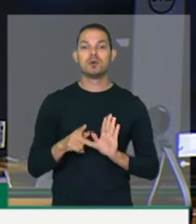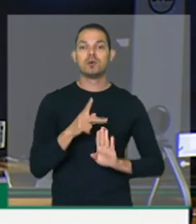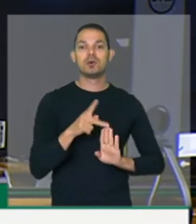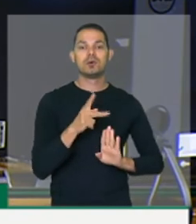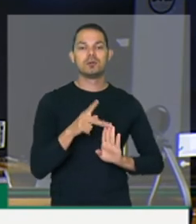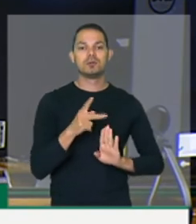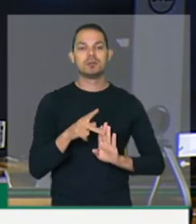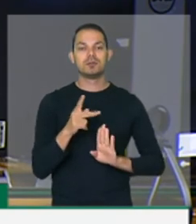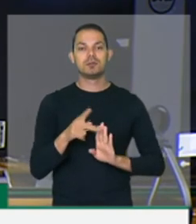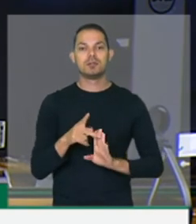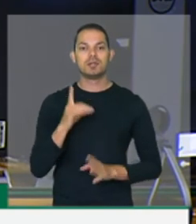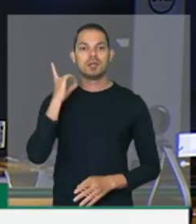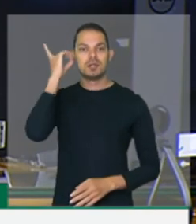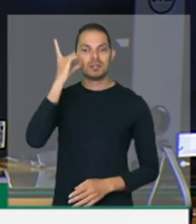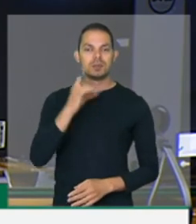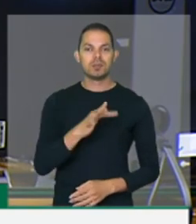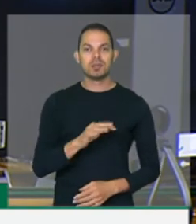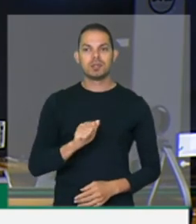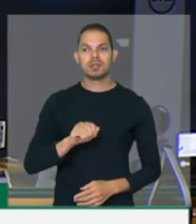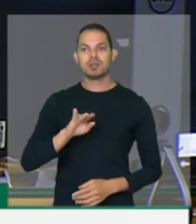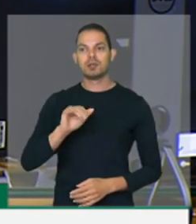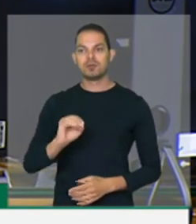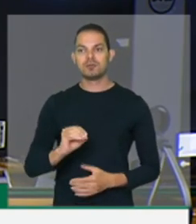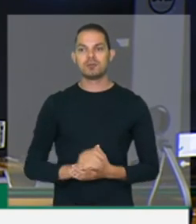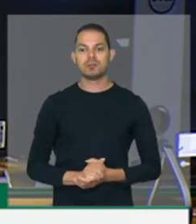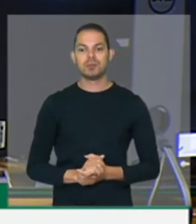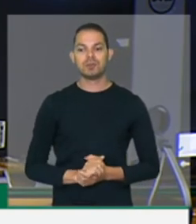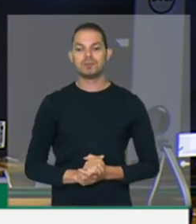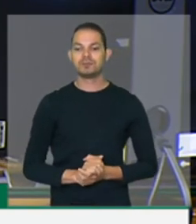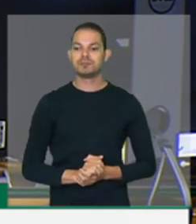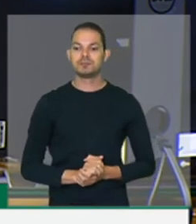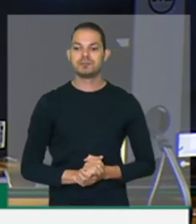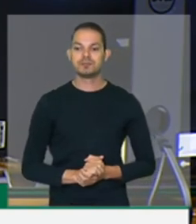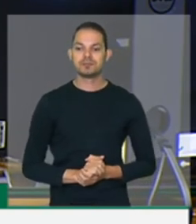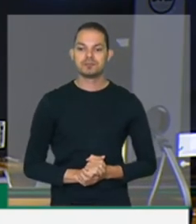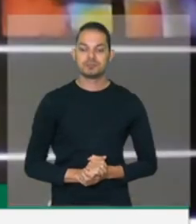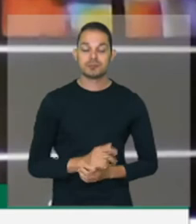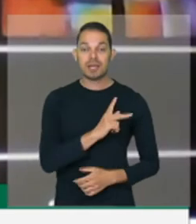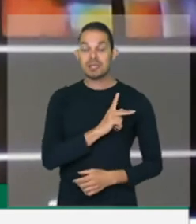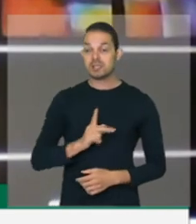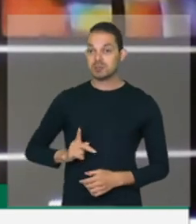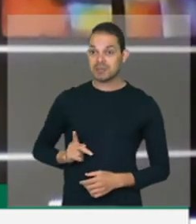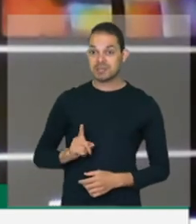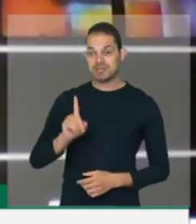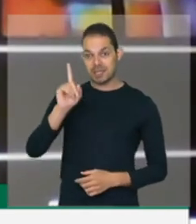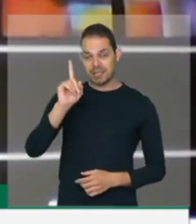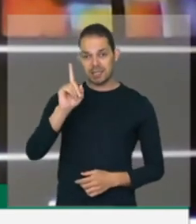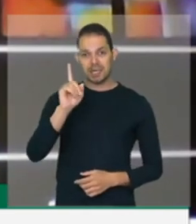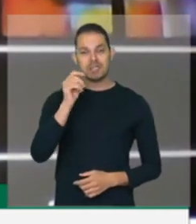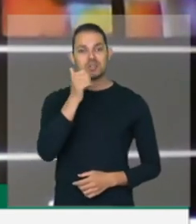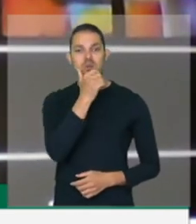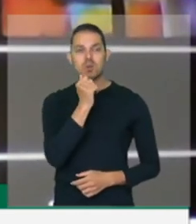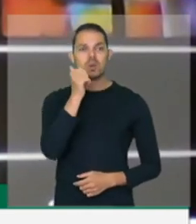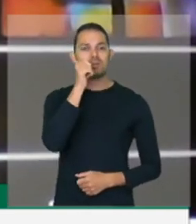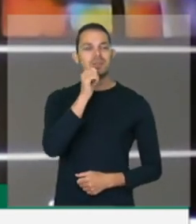deputado Fábio Trade. Vossa Excelência, com a palavra, deputado, por favor. Senhor presidente, senhoras e senhores